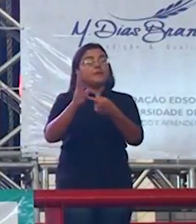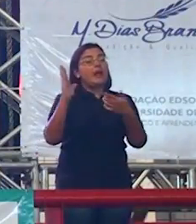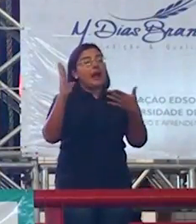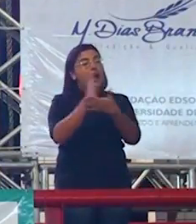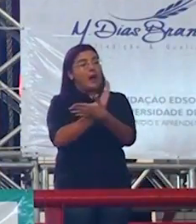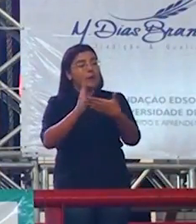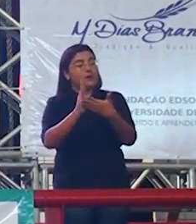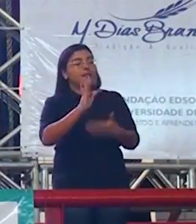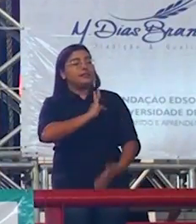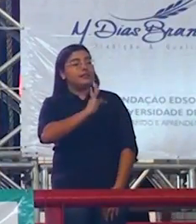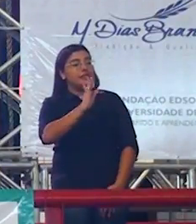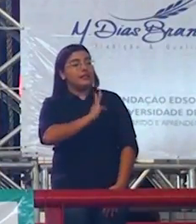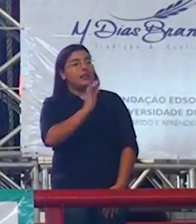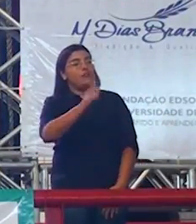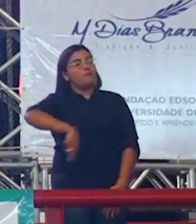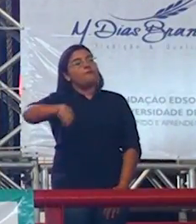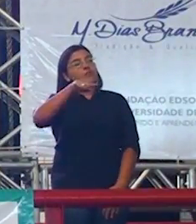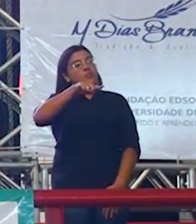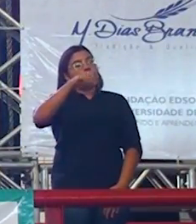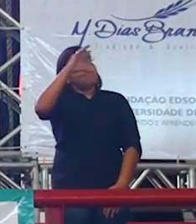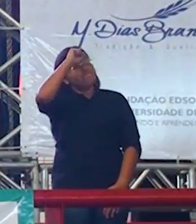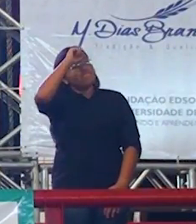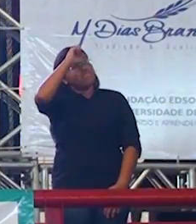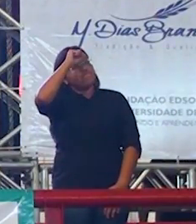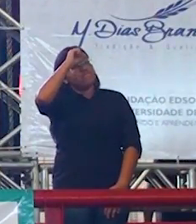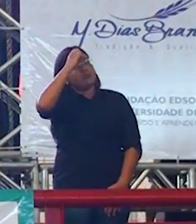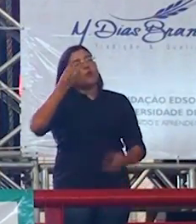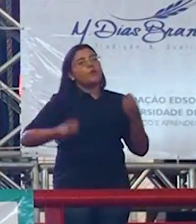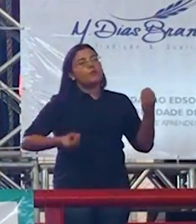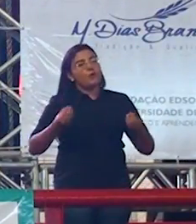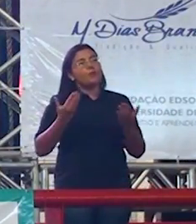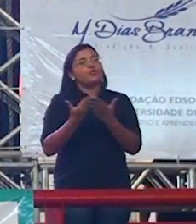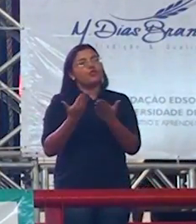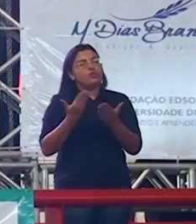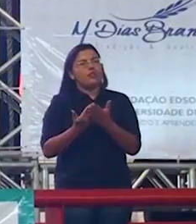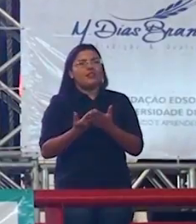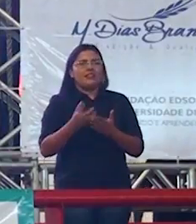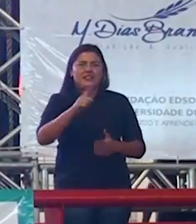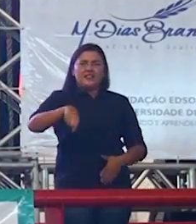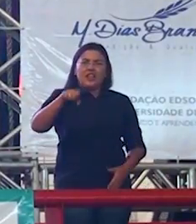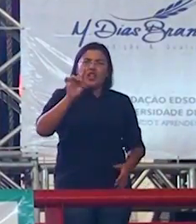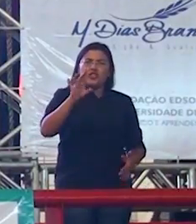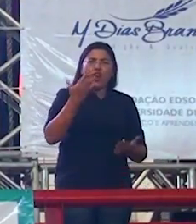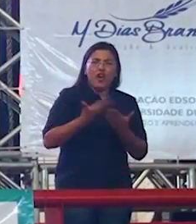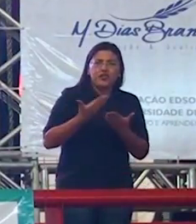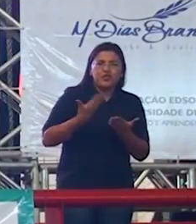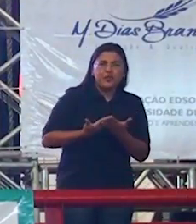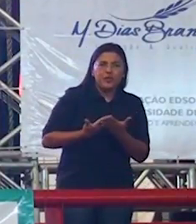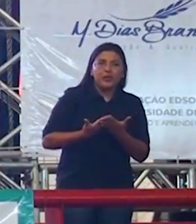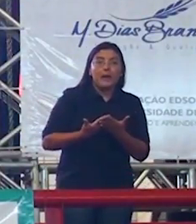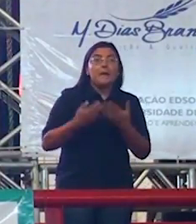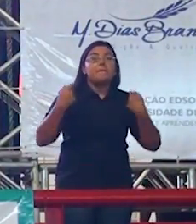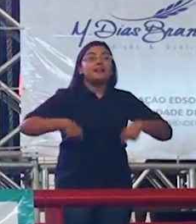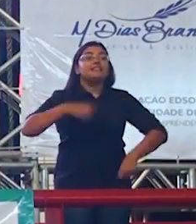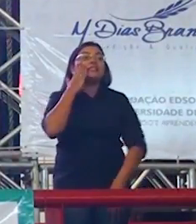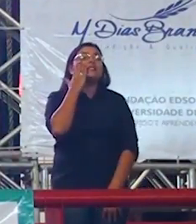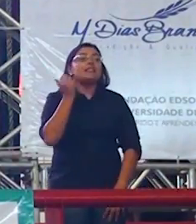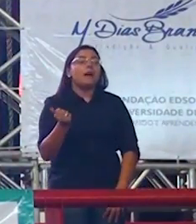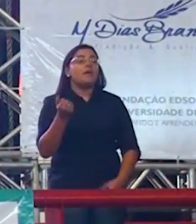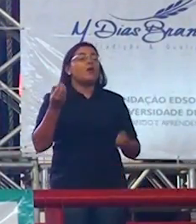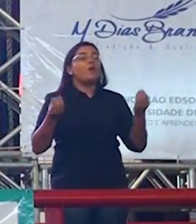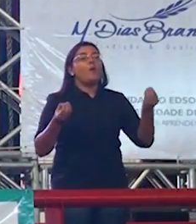algumas técnicas para que você aprimore a sua maneira de estudar. Não adianta só estudar, você tem que saber